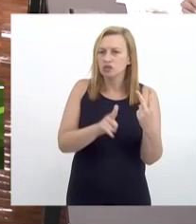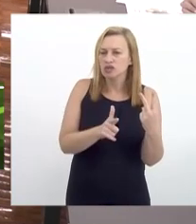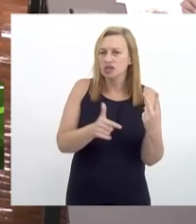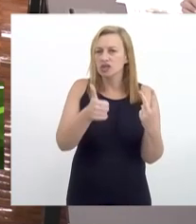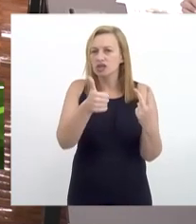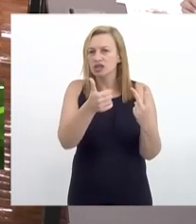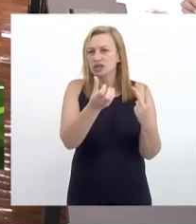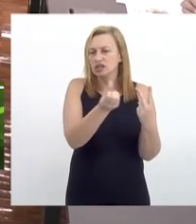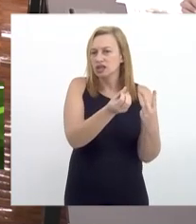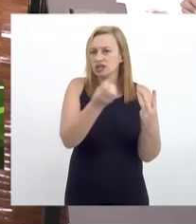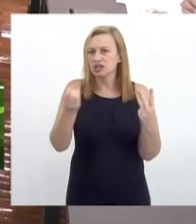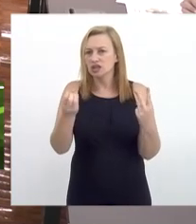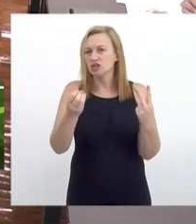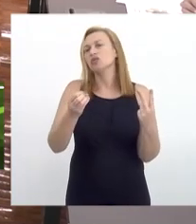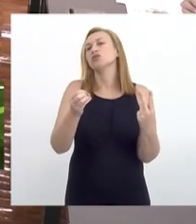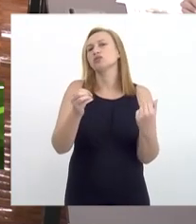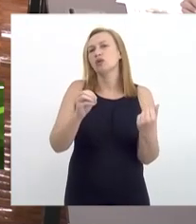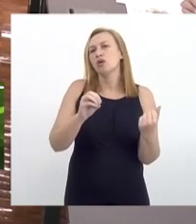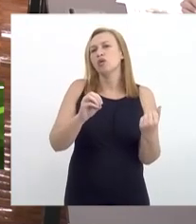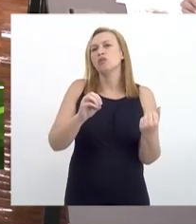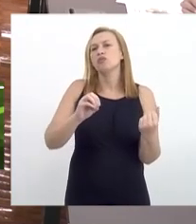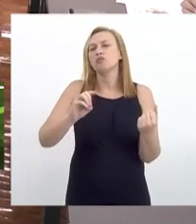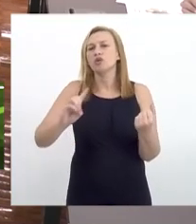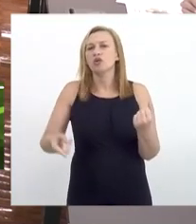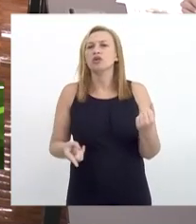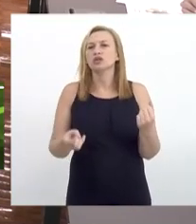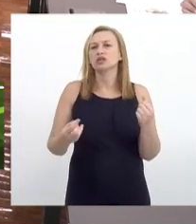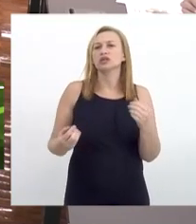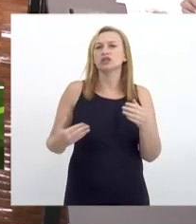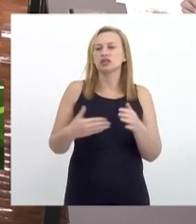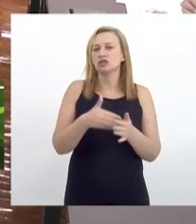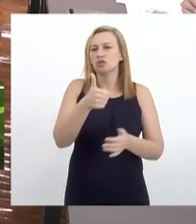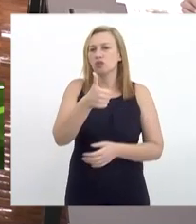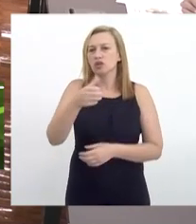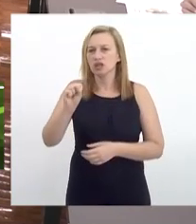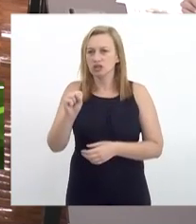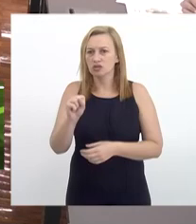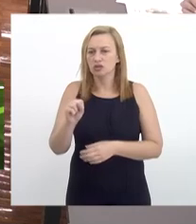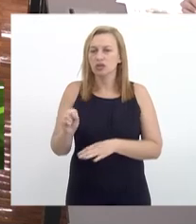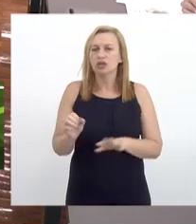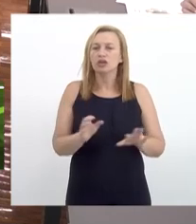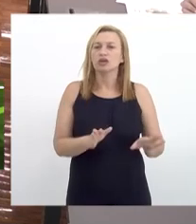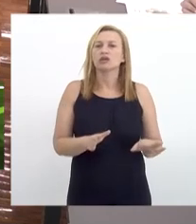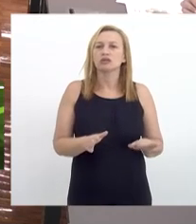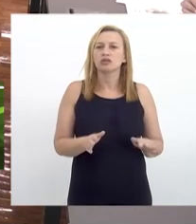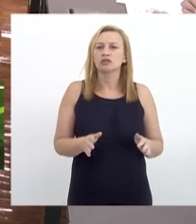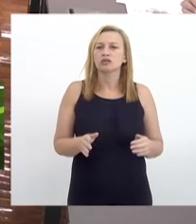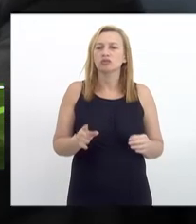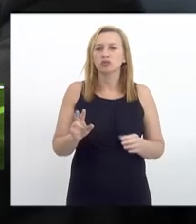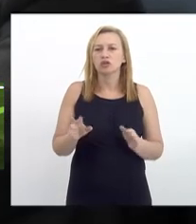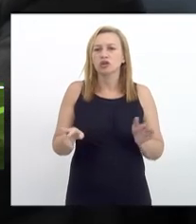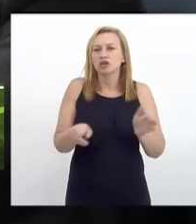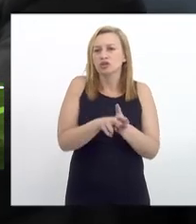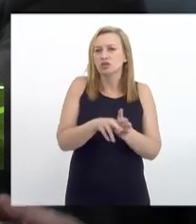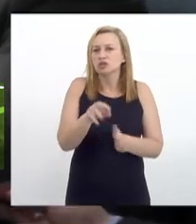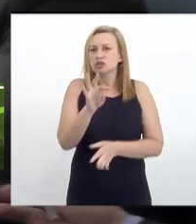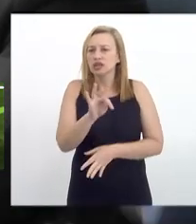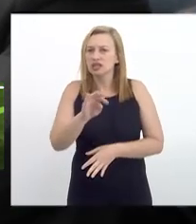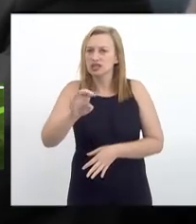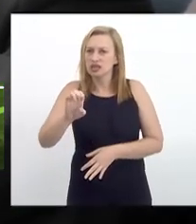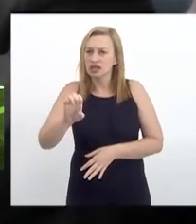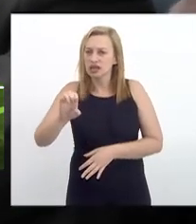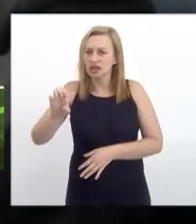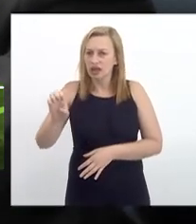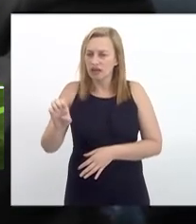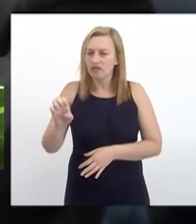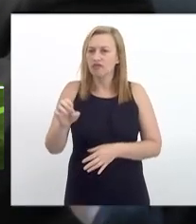e uma possibilidade de ao individualizar o processo por conta de uma resolução do TCE seria